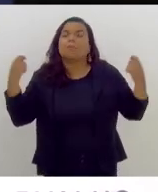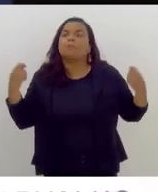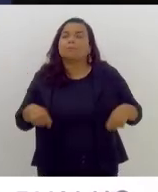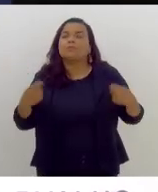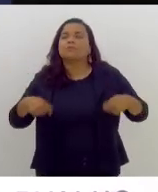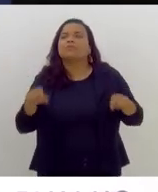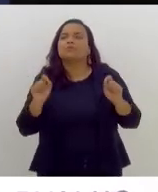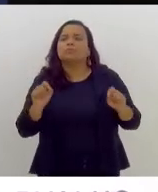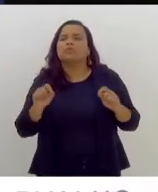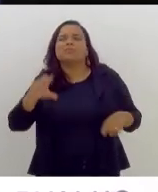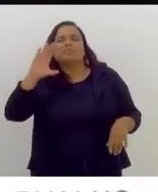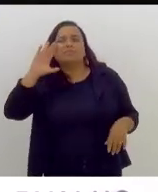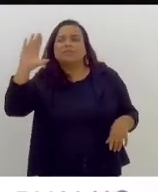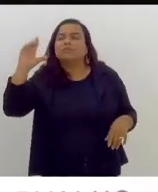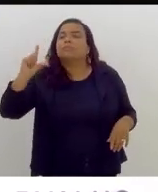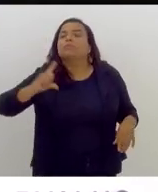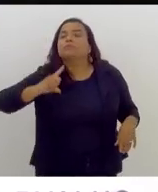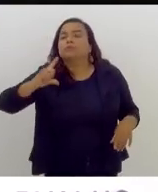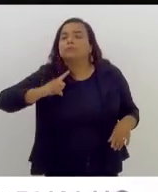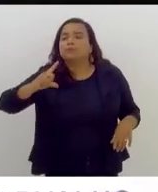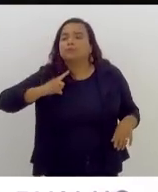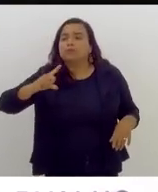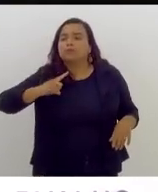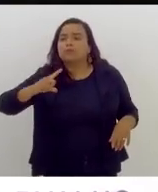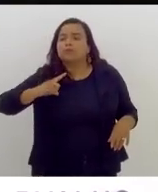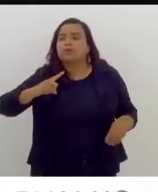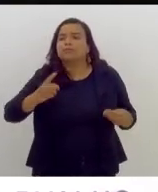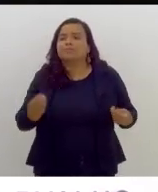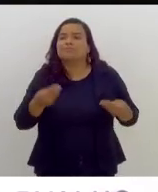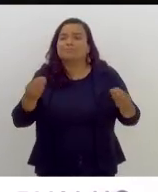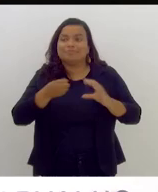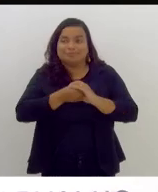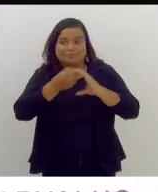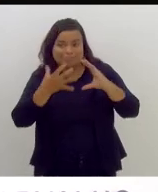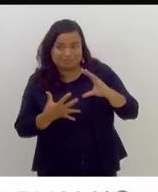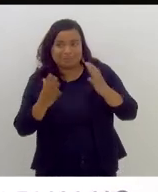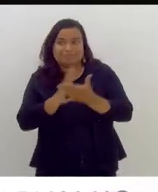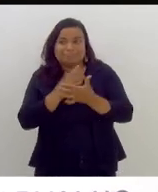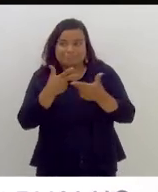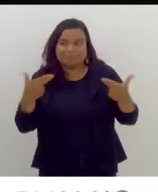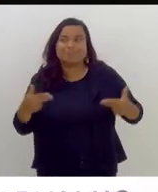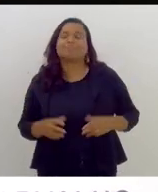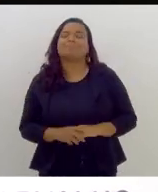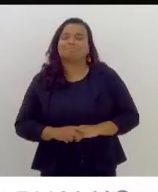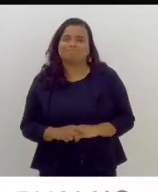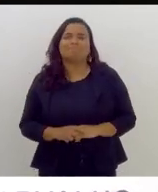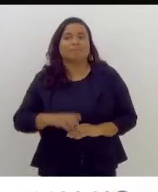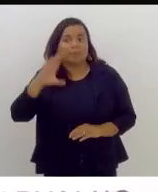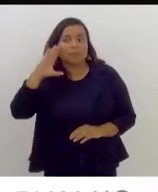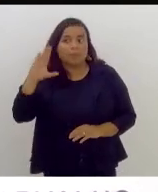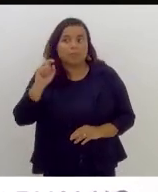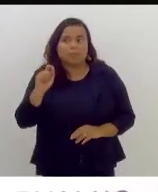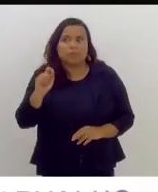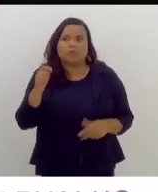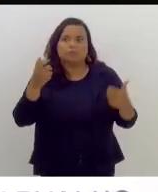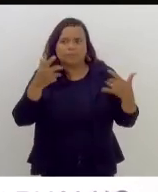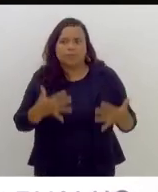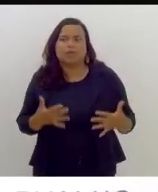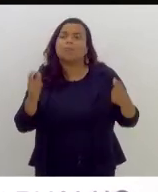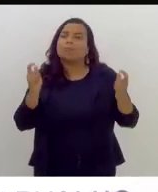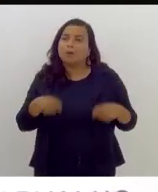ter principalmente algumas características. A primeira delas é dizer o seguinte,